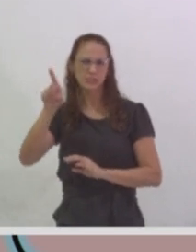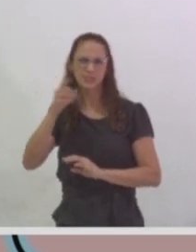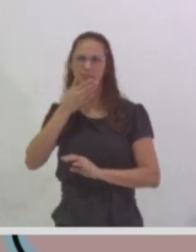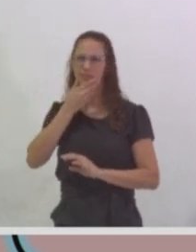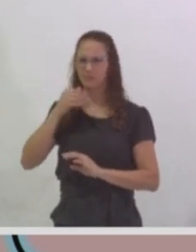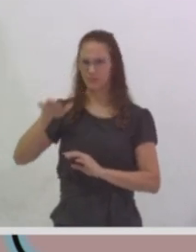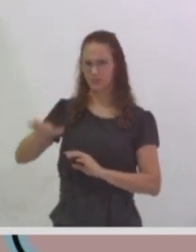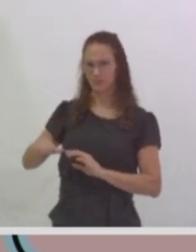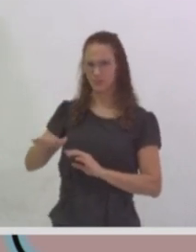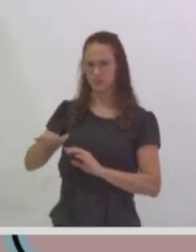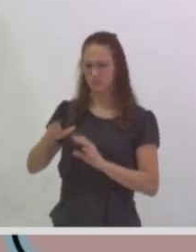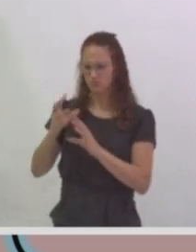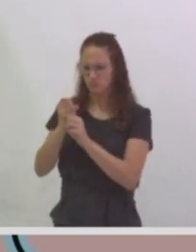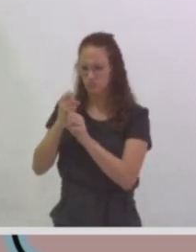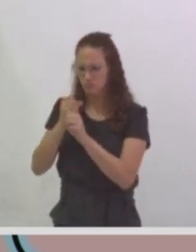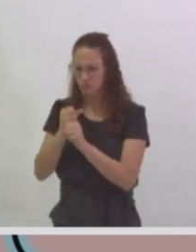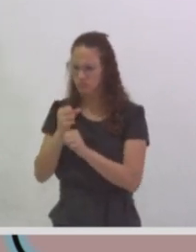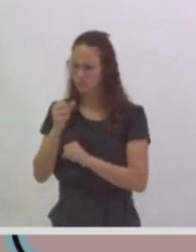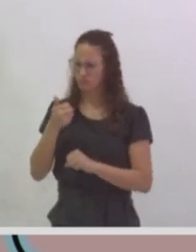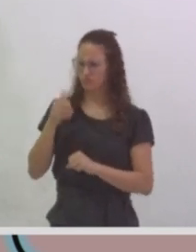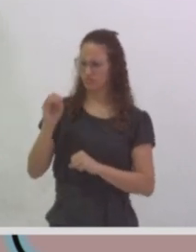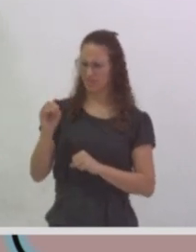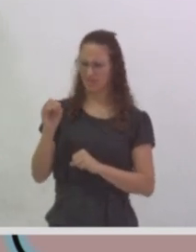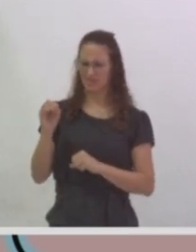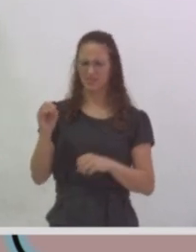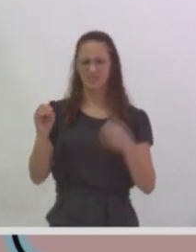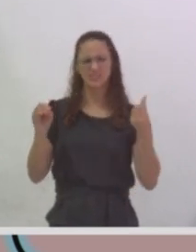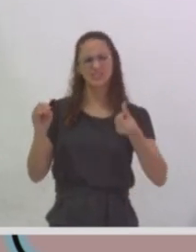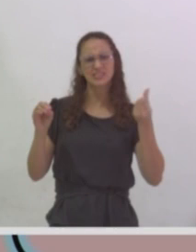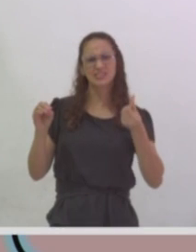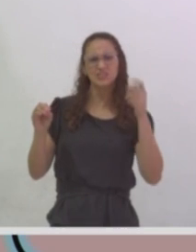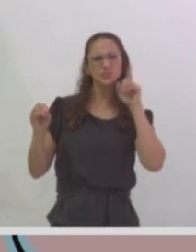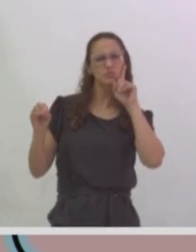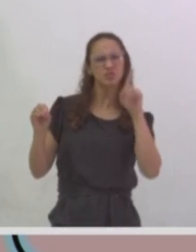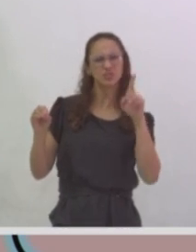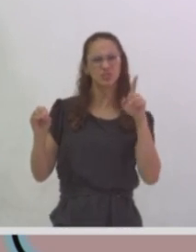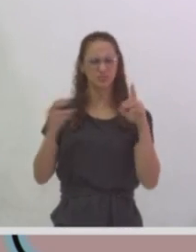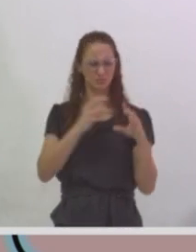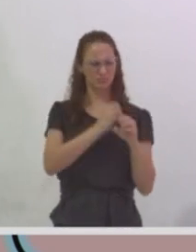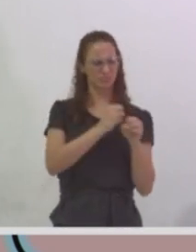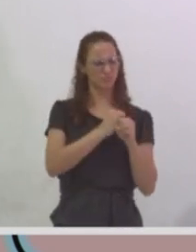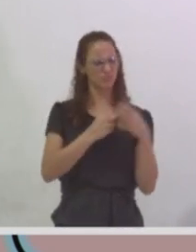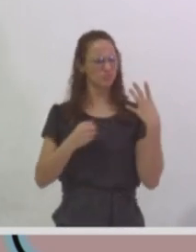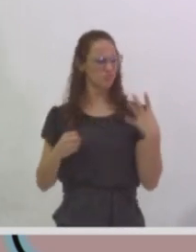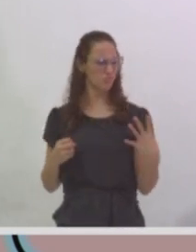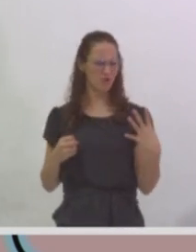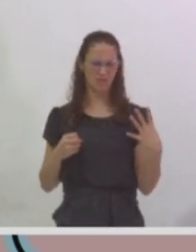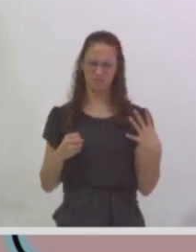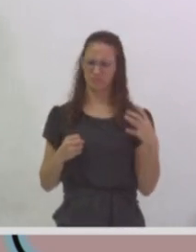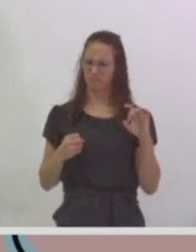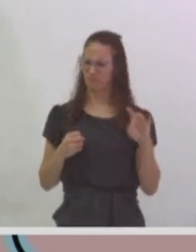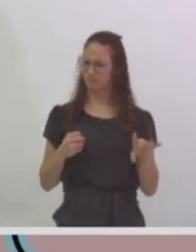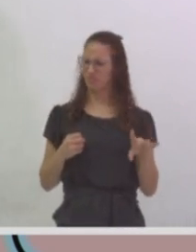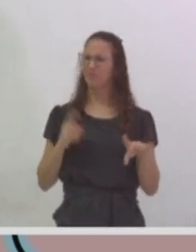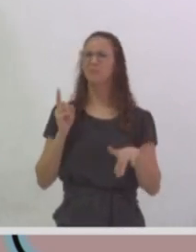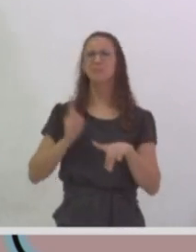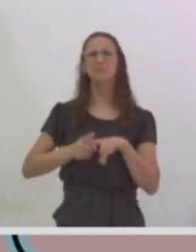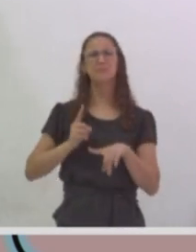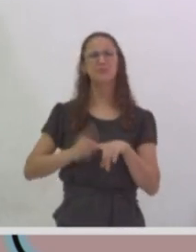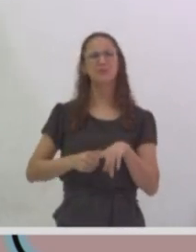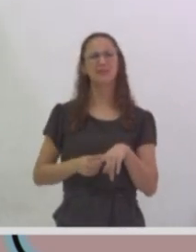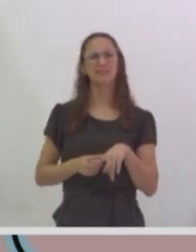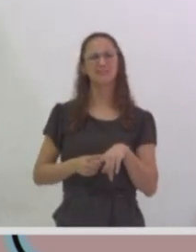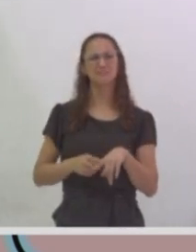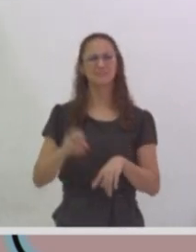10 palavras e no sexto dia apenas 4 palavras? Por que será que no quinto